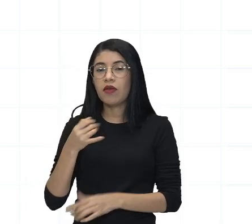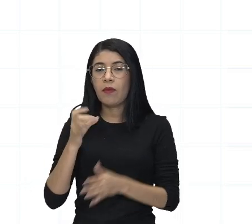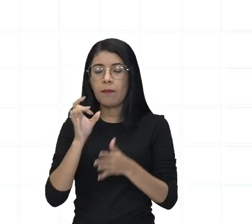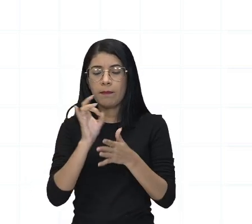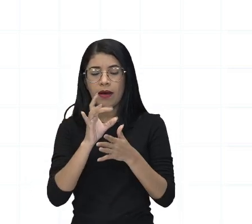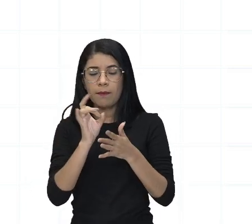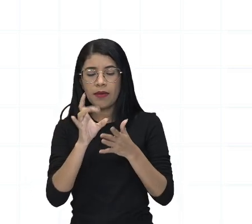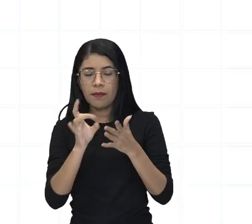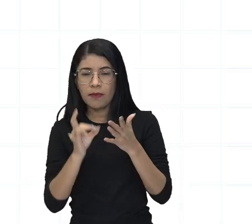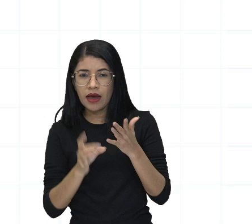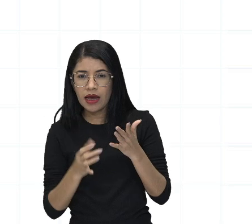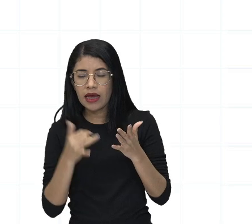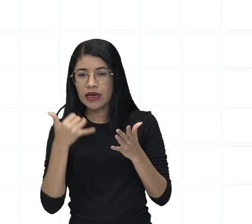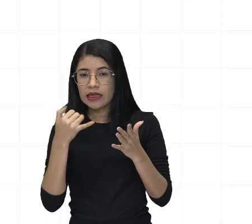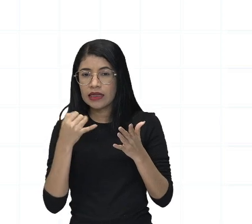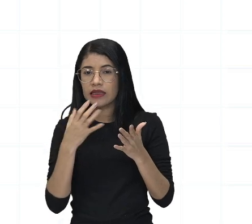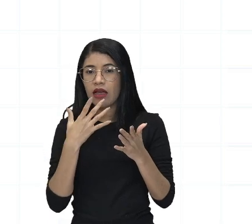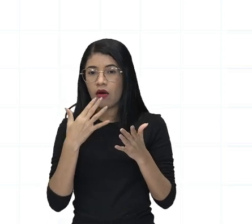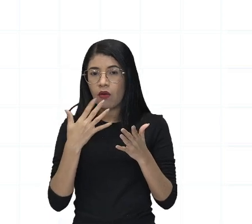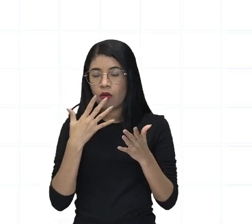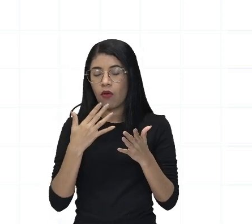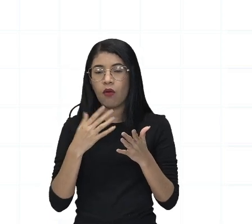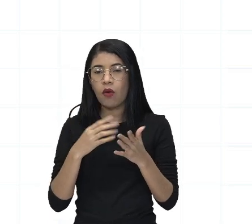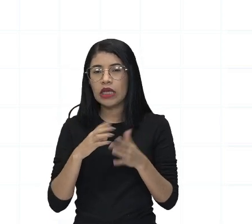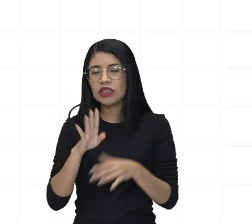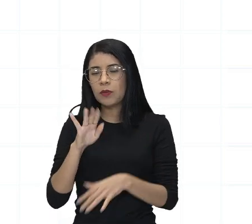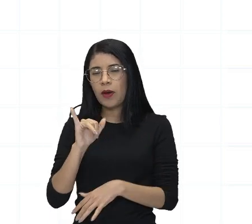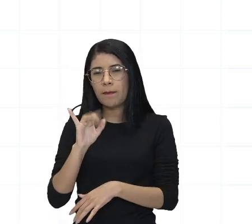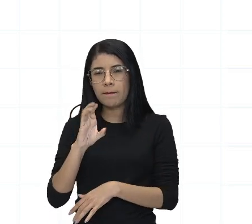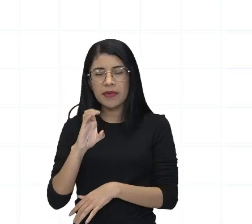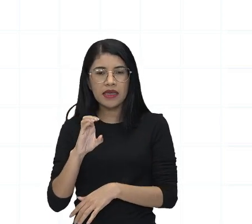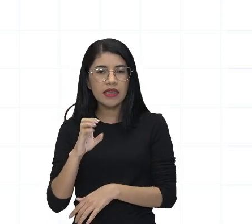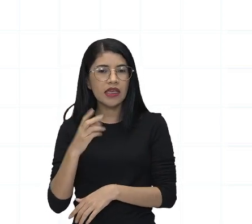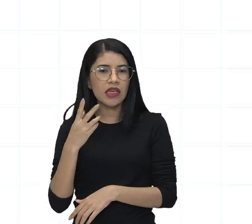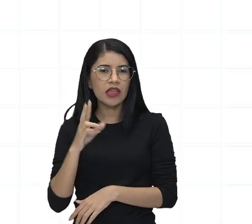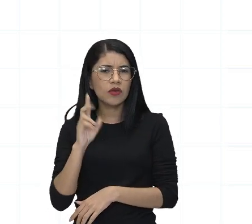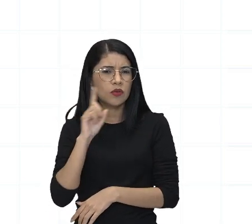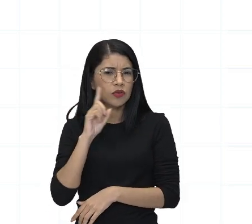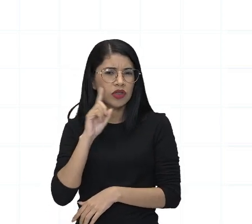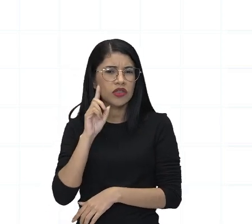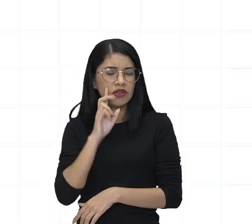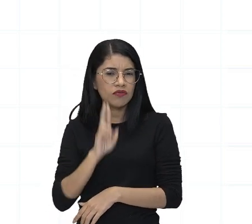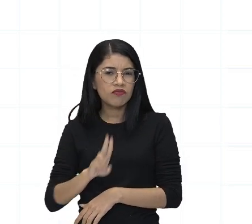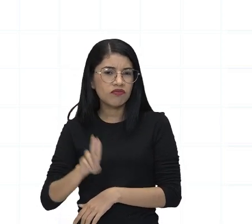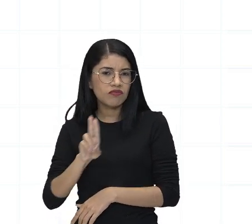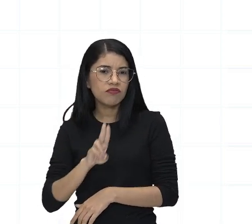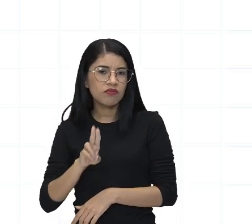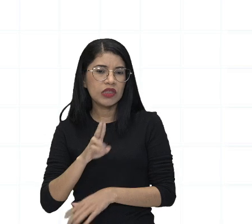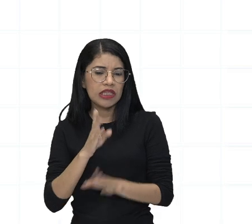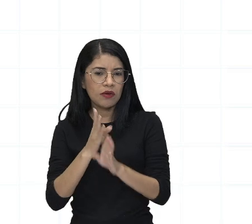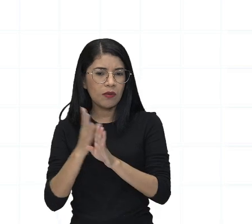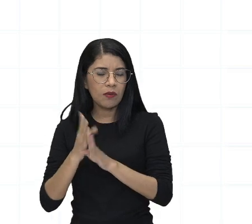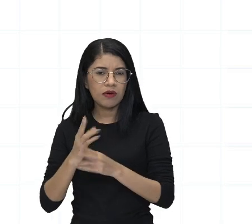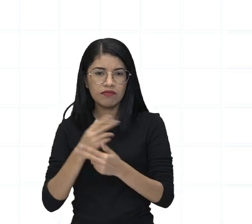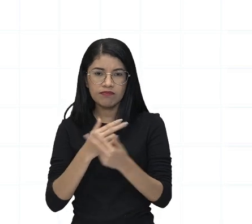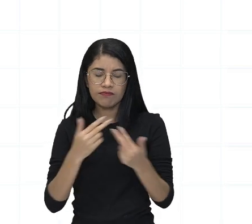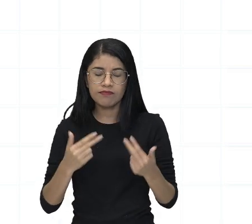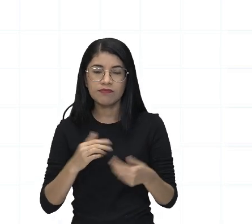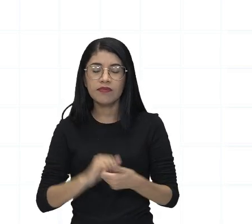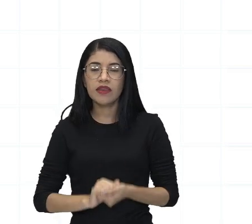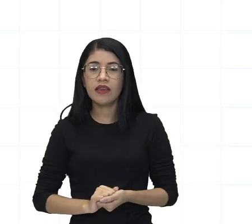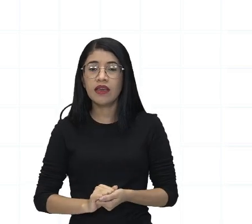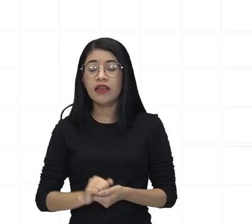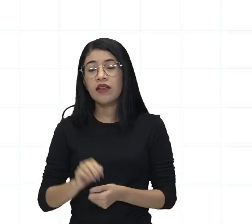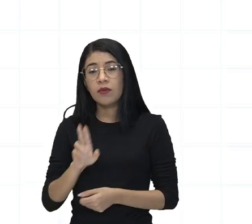canetas esferográficas, ou seja, caneta Bic, essa que a gente usa no dia a dia. Então, ele pega várias